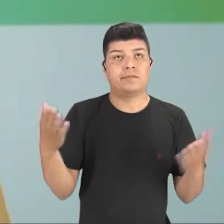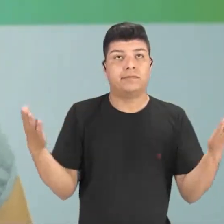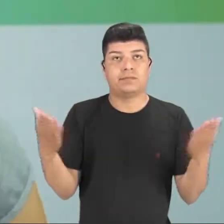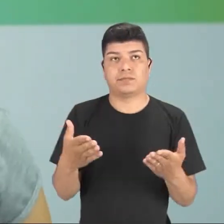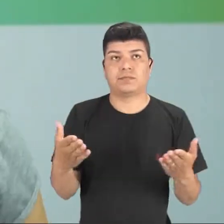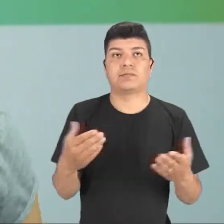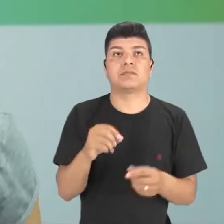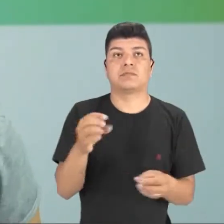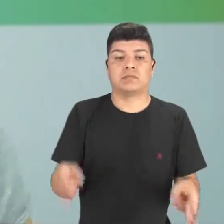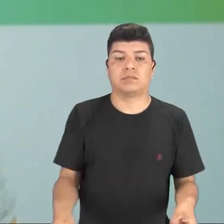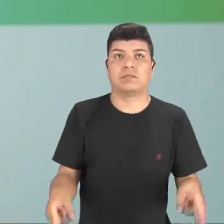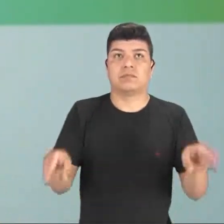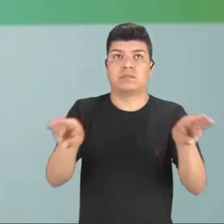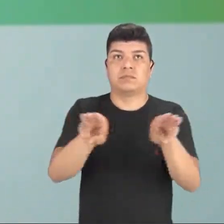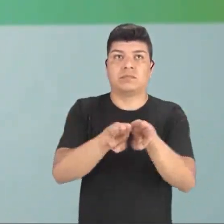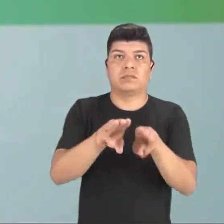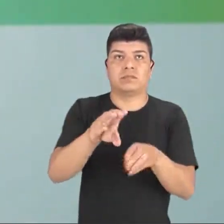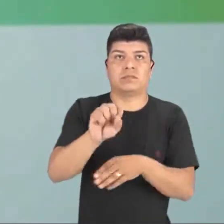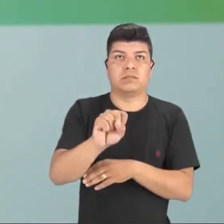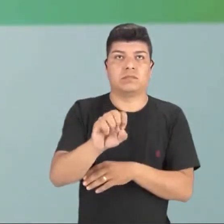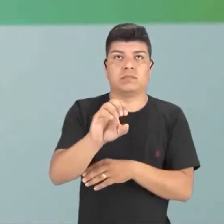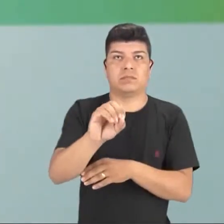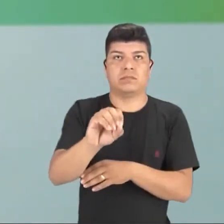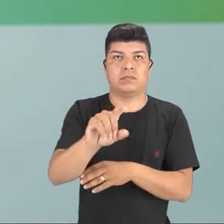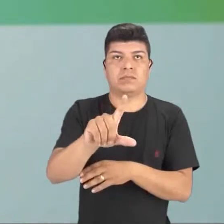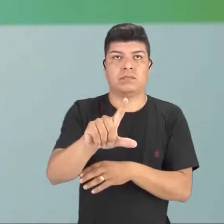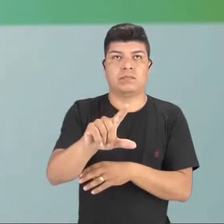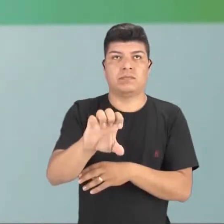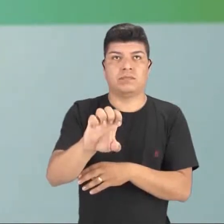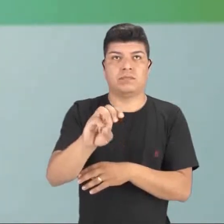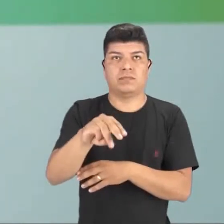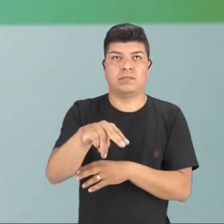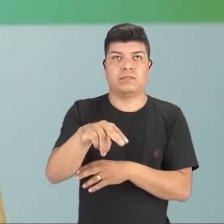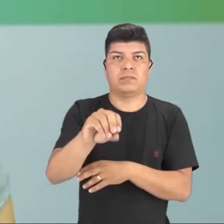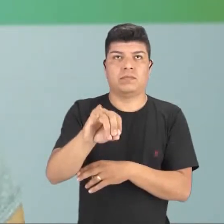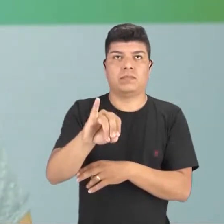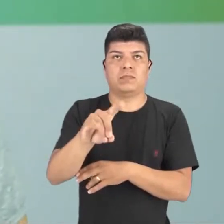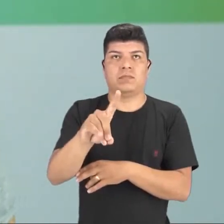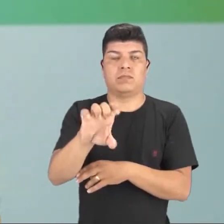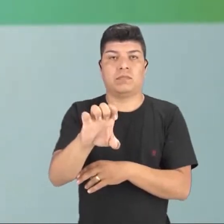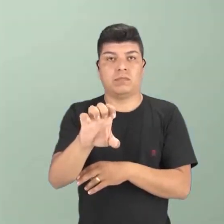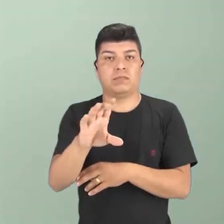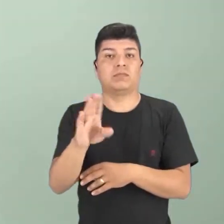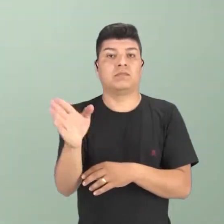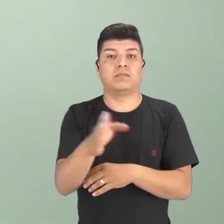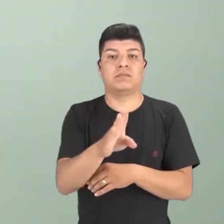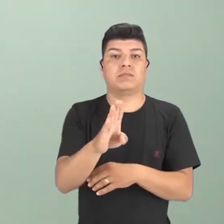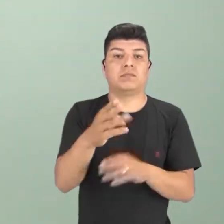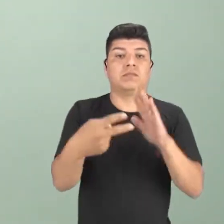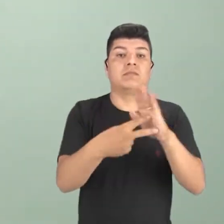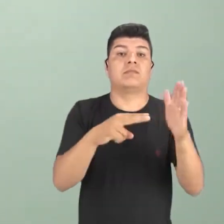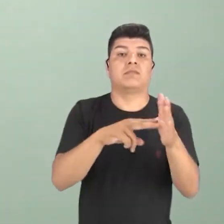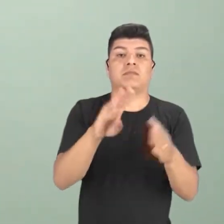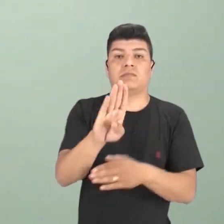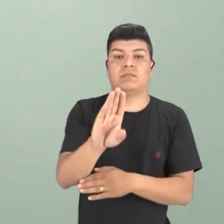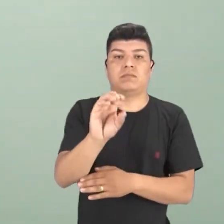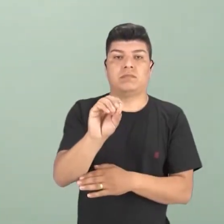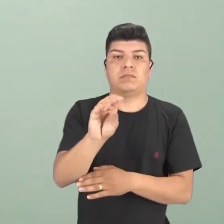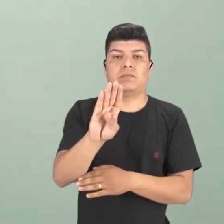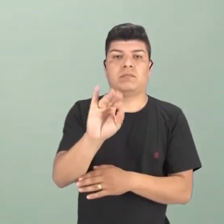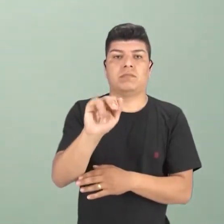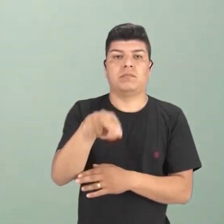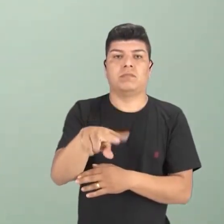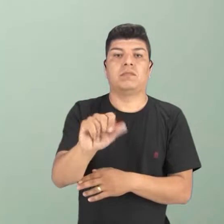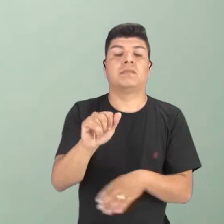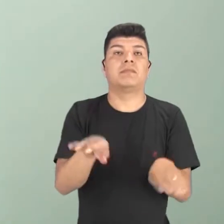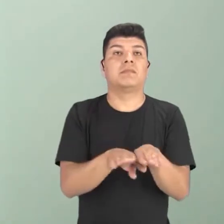campo magnético em solenoide. O que seria esse solenoide? O solenoide é a bobina. Eu vou ter um material ali helicoidal. E o que seria